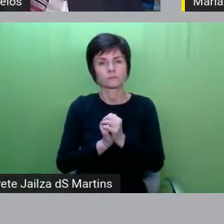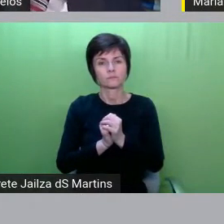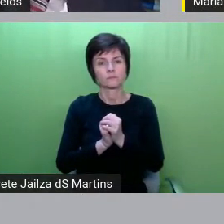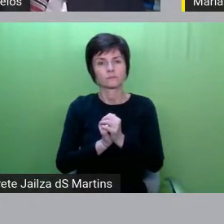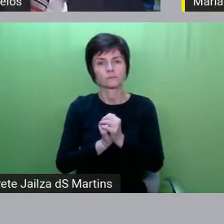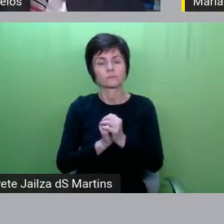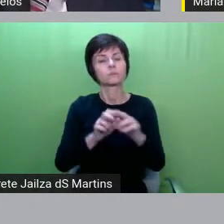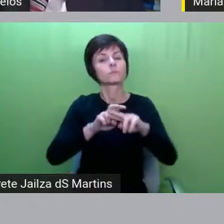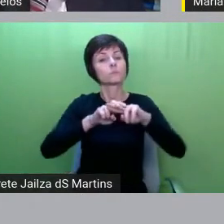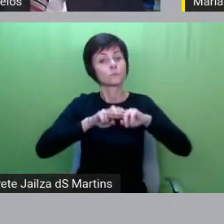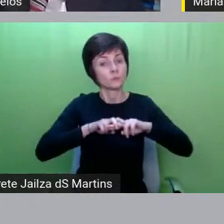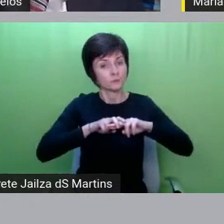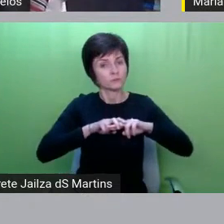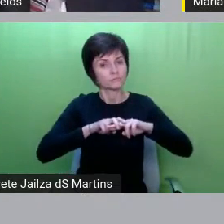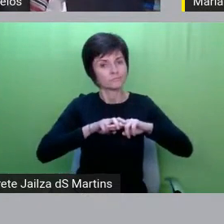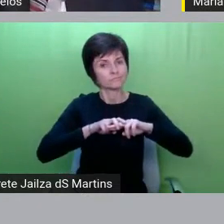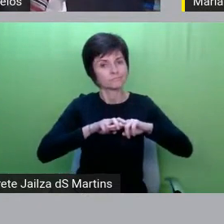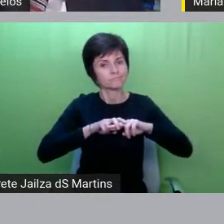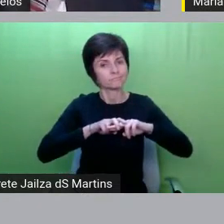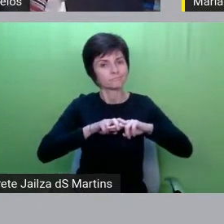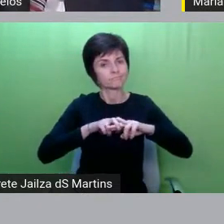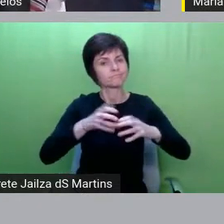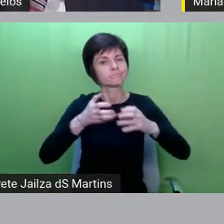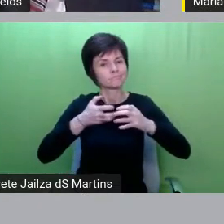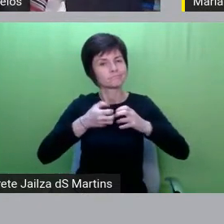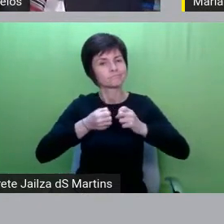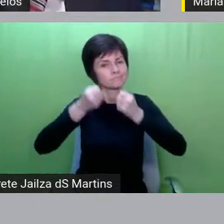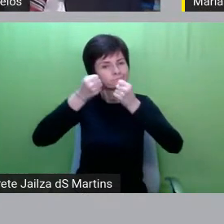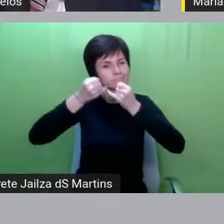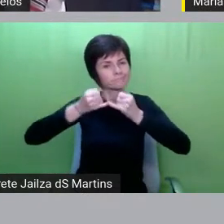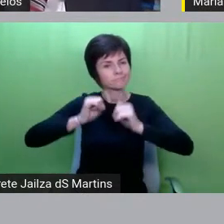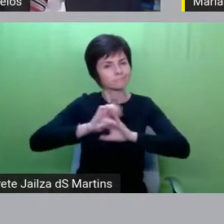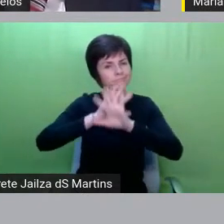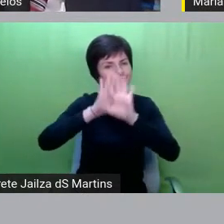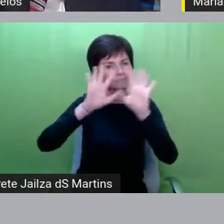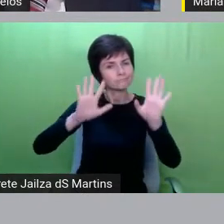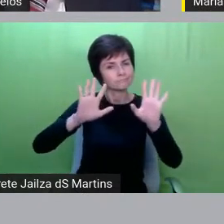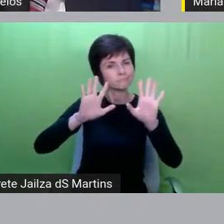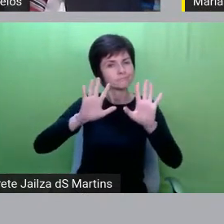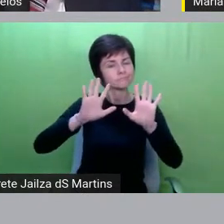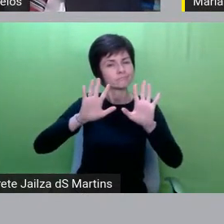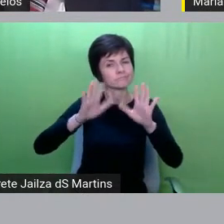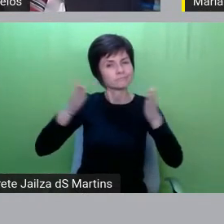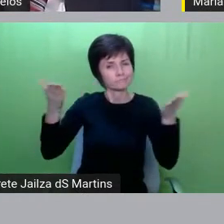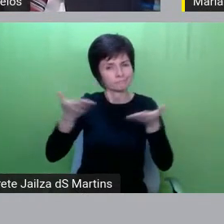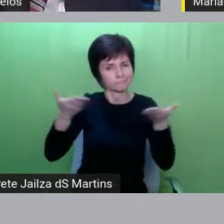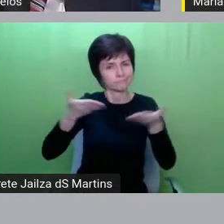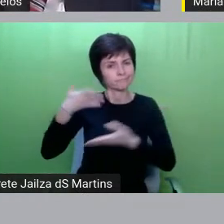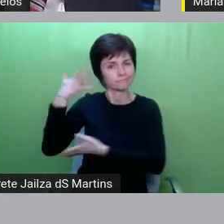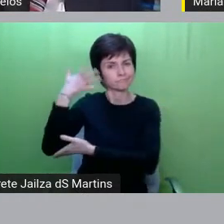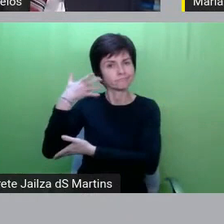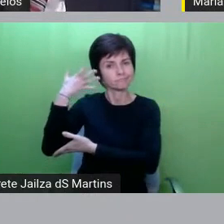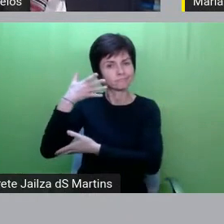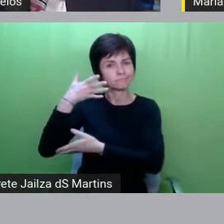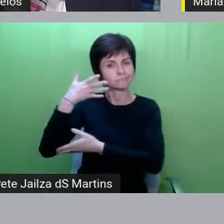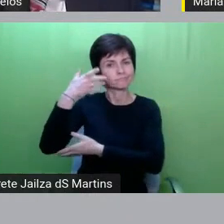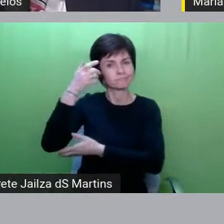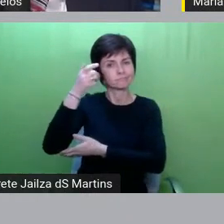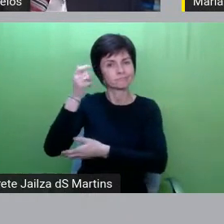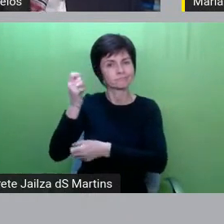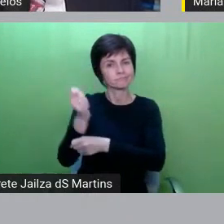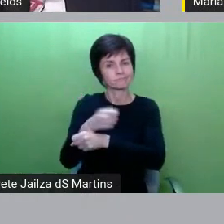Por isso, eu tomei a liberdade de categorizar a atividade desta auditoria como